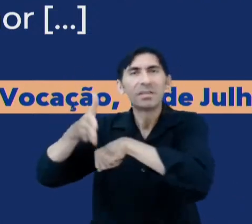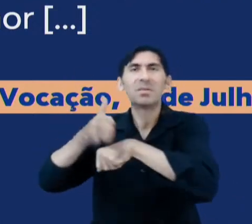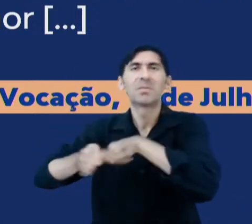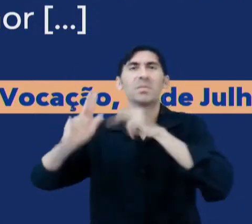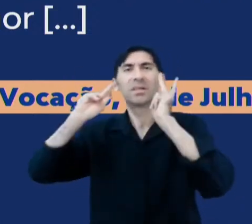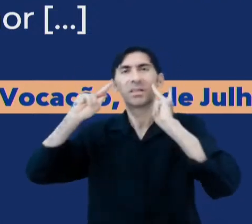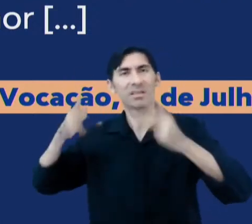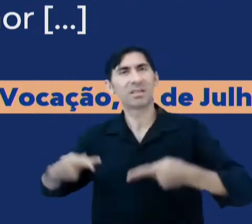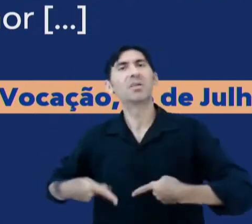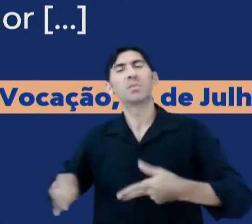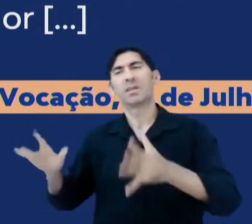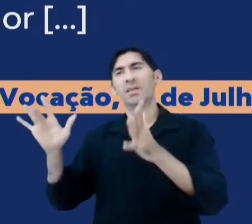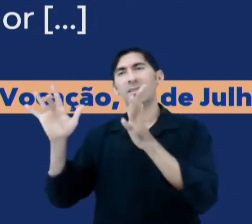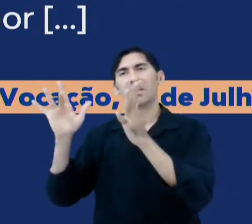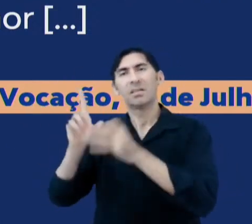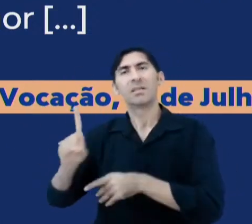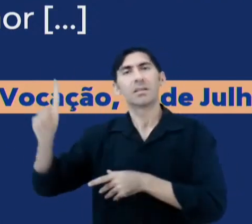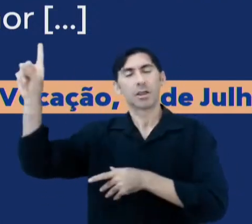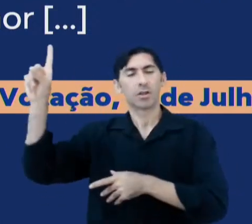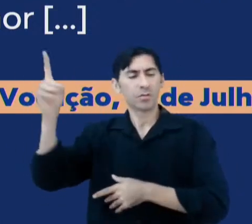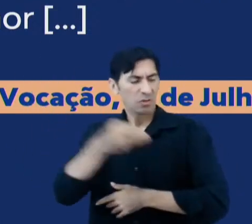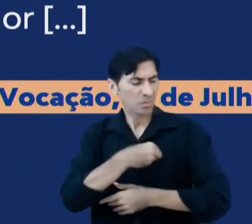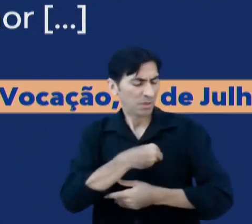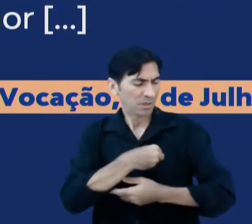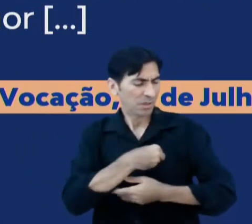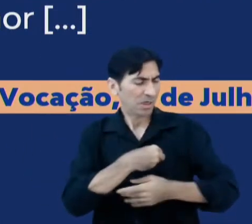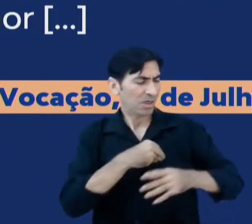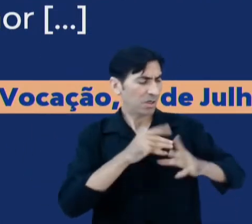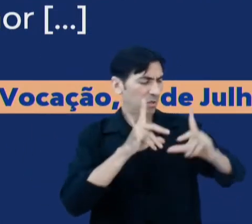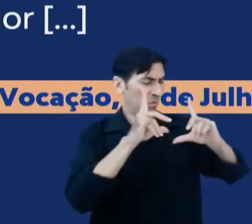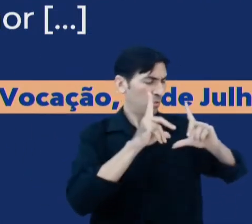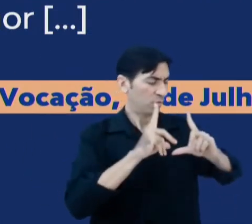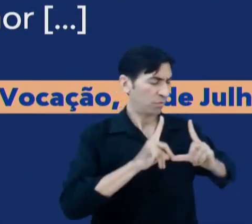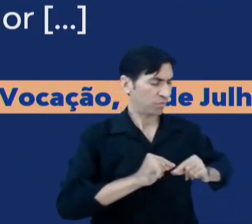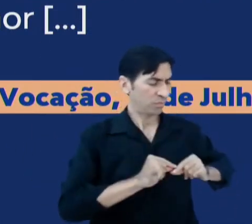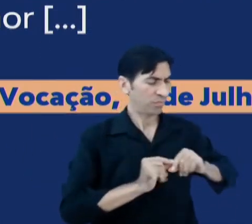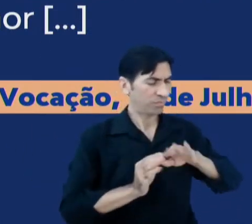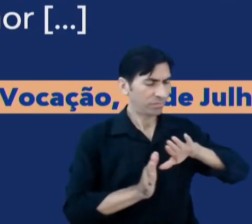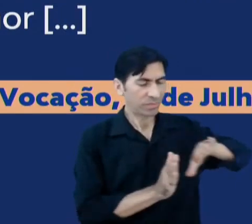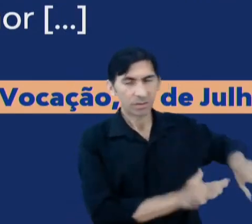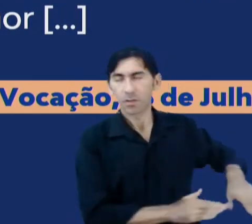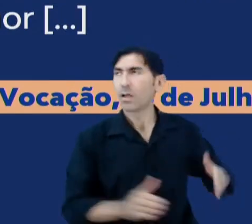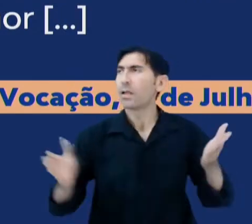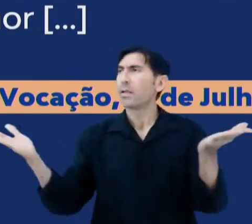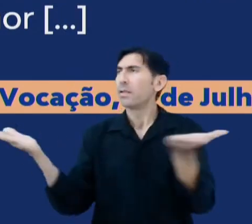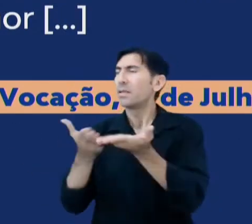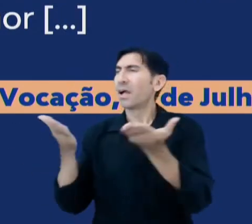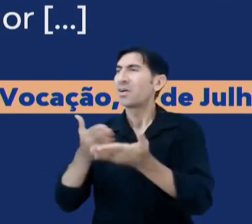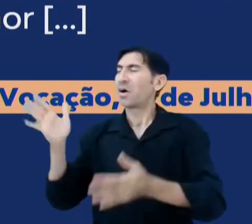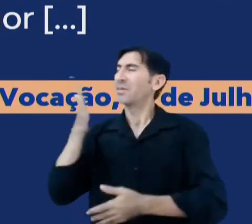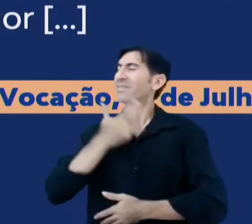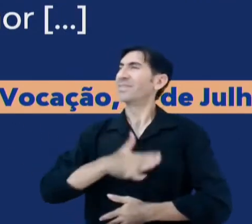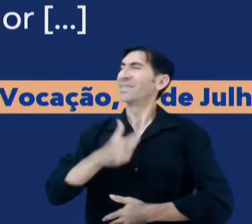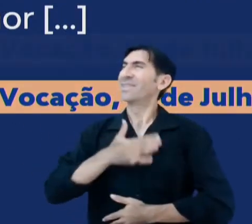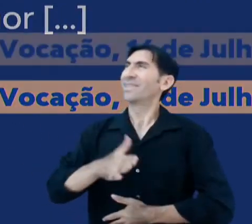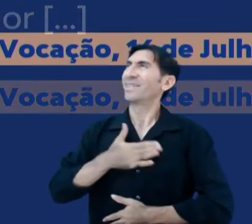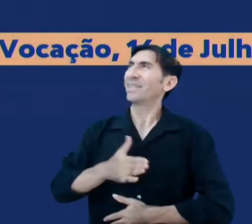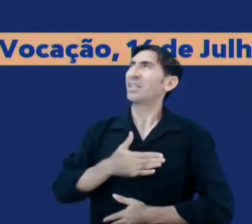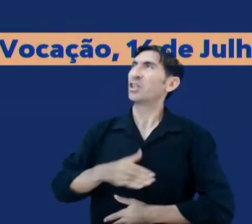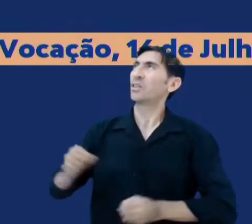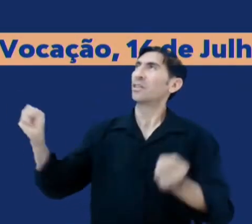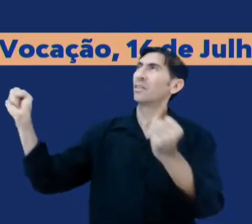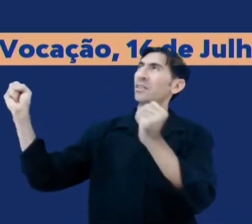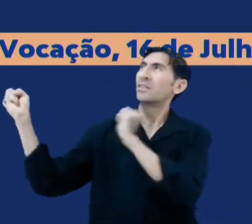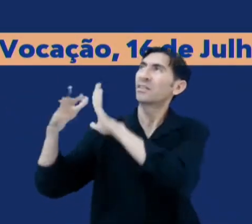Vazia o coração do próprio eu, fluem para aí as águas da vida, irradia a glória do Senhor,